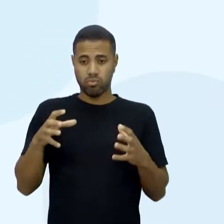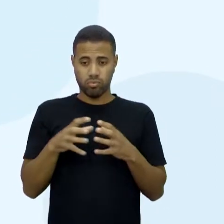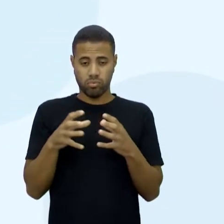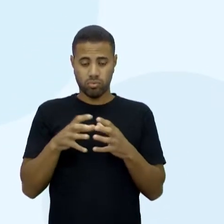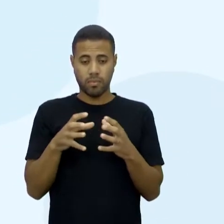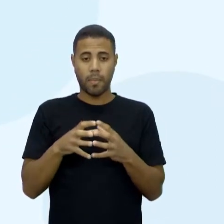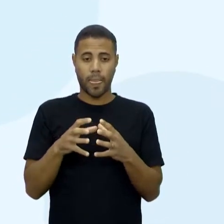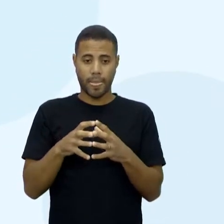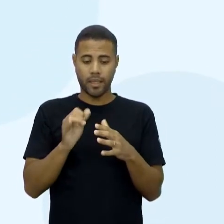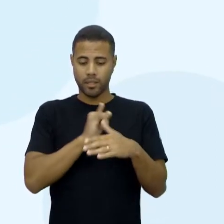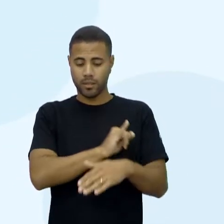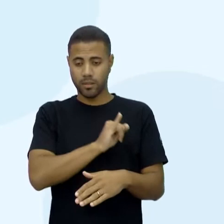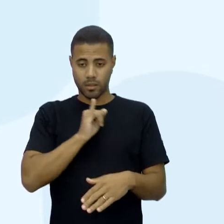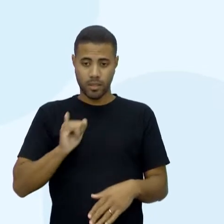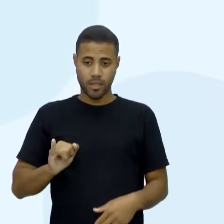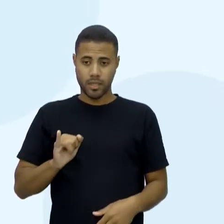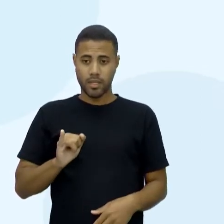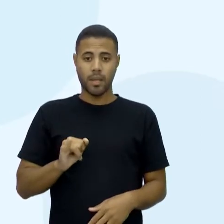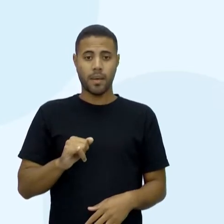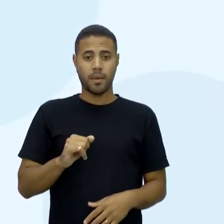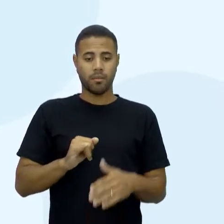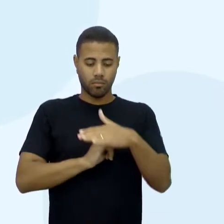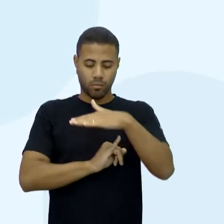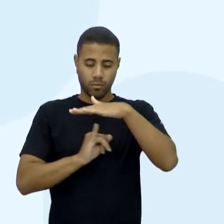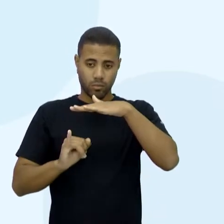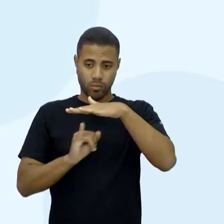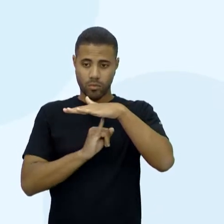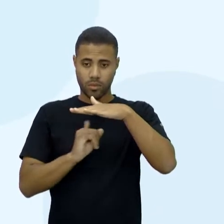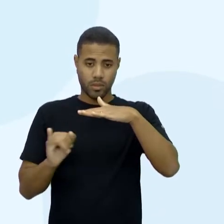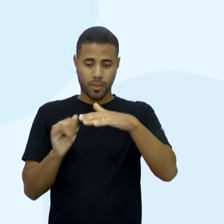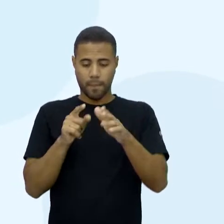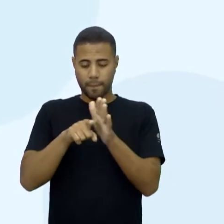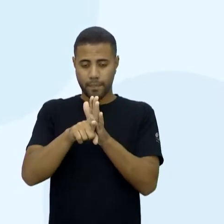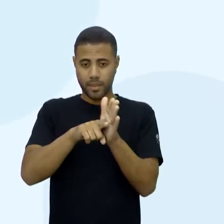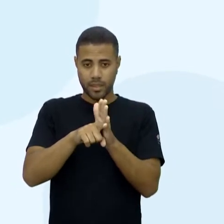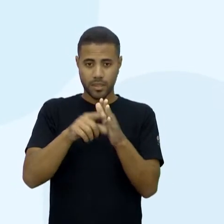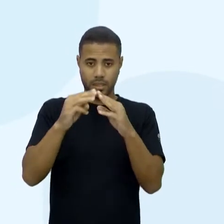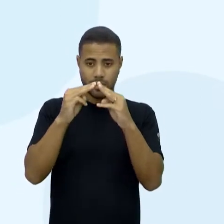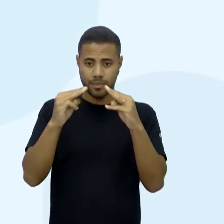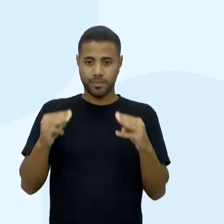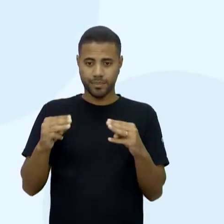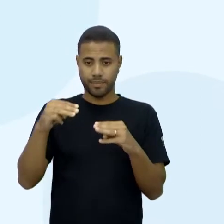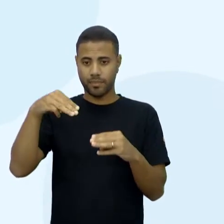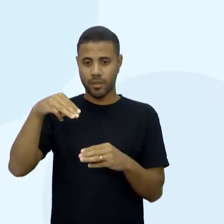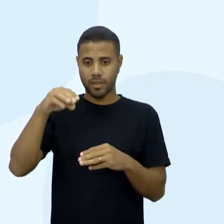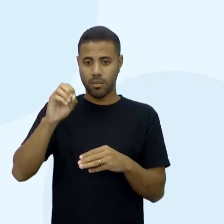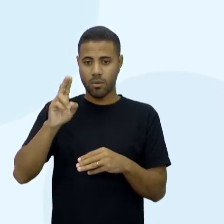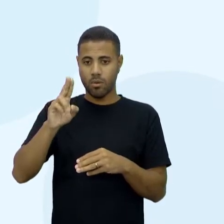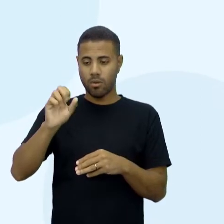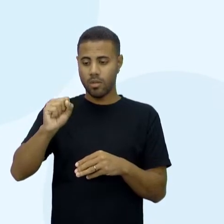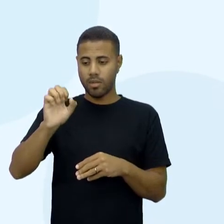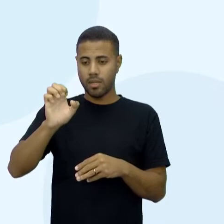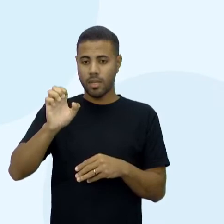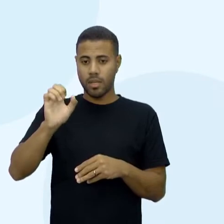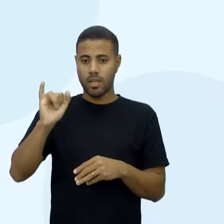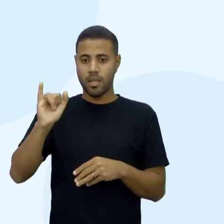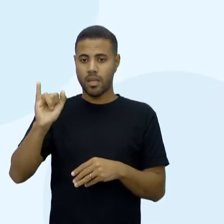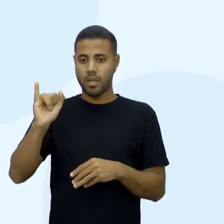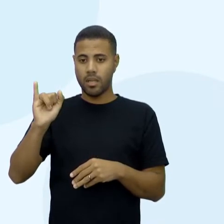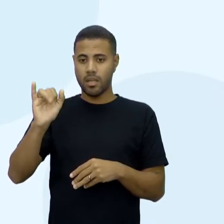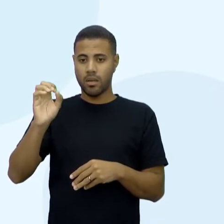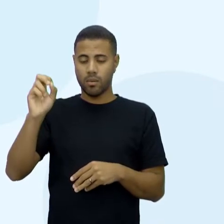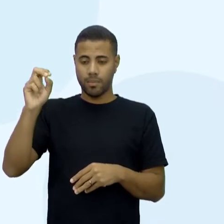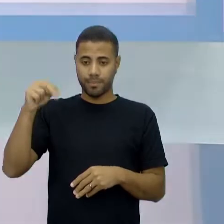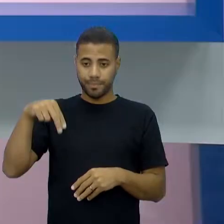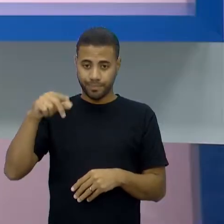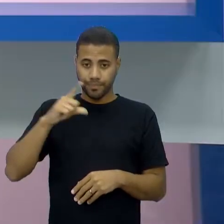uma instituição de pesquisa chamada Museum. Olha só que interessante, Então, nós